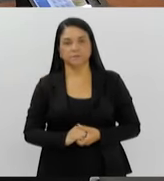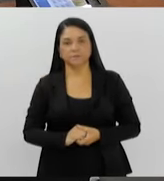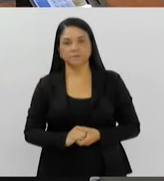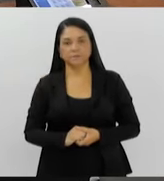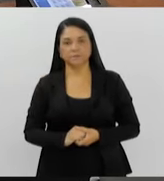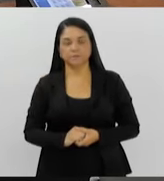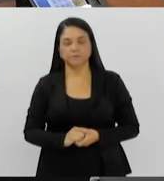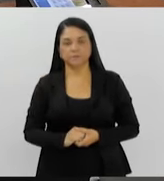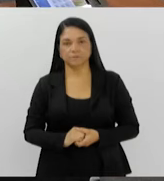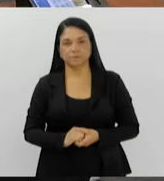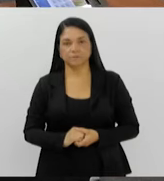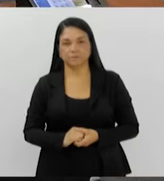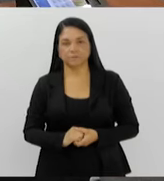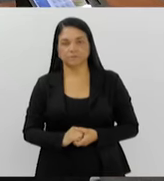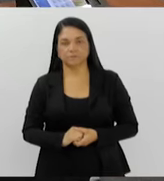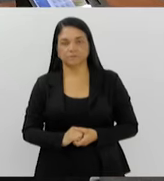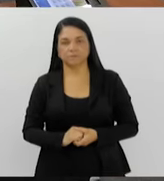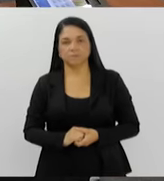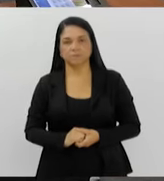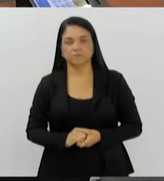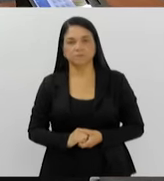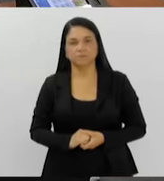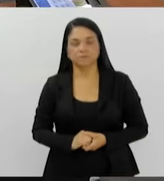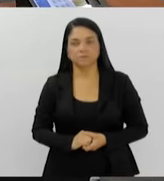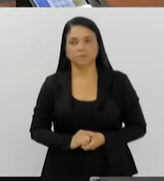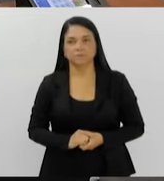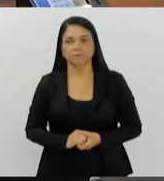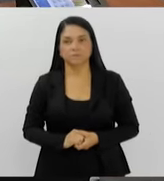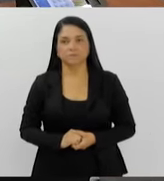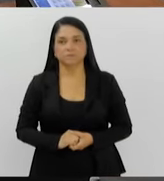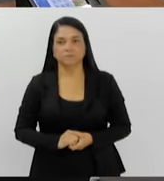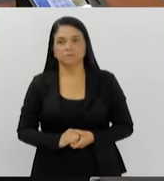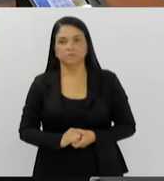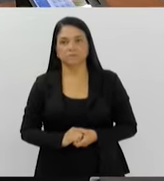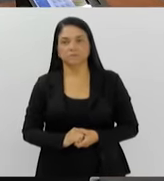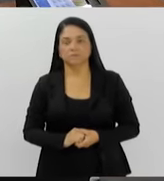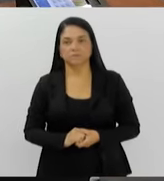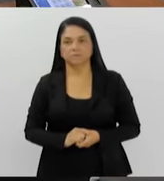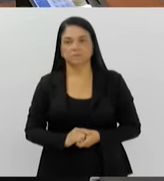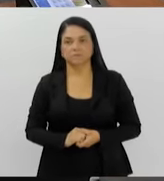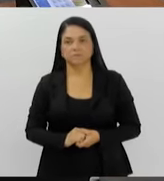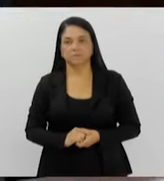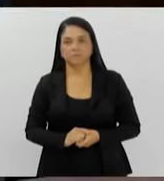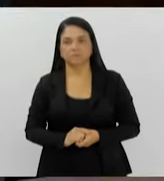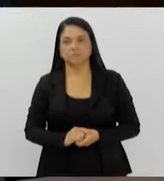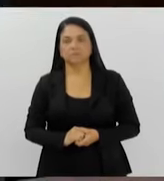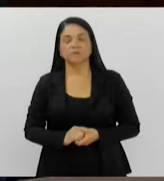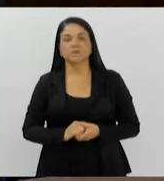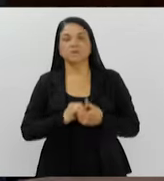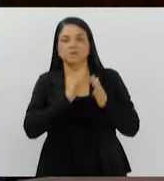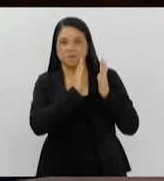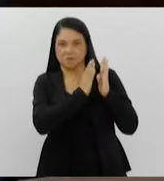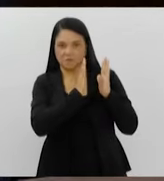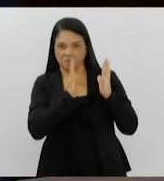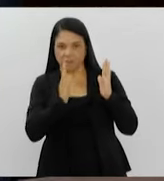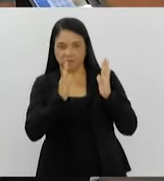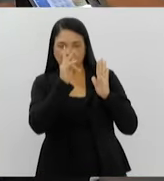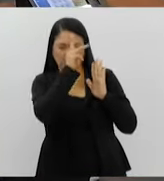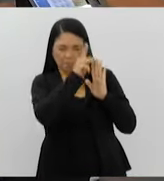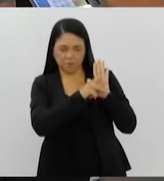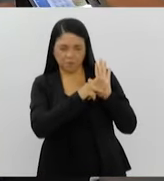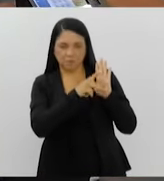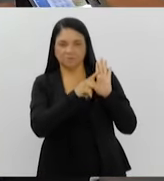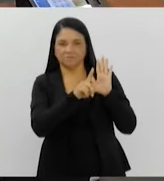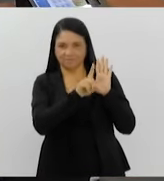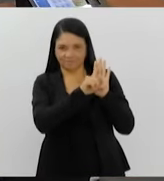Lopes aqui o valando valando tá aqui luí Paulo senhor presidente questão de ordem sobre esse projeto por favor